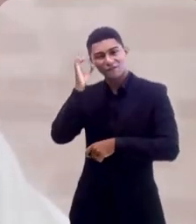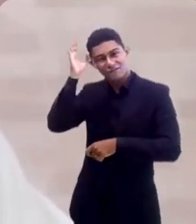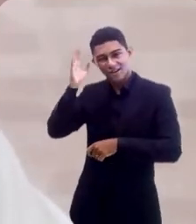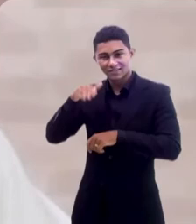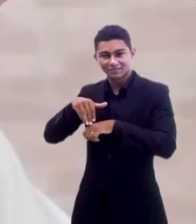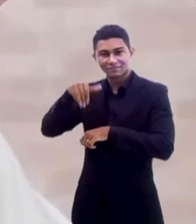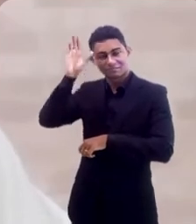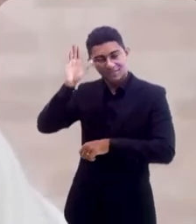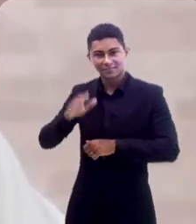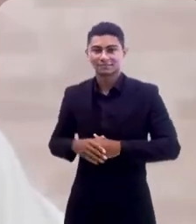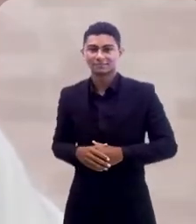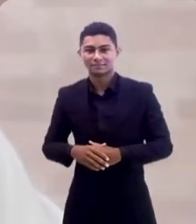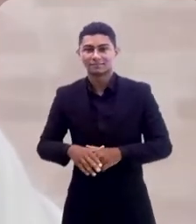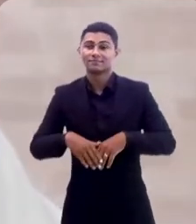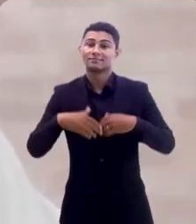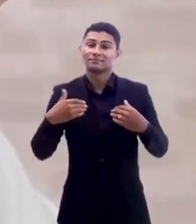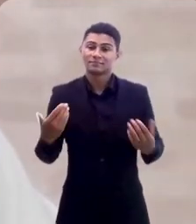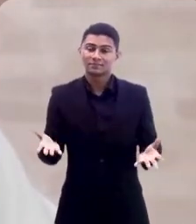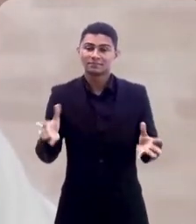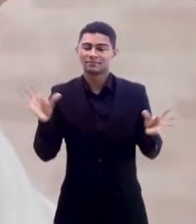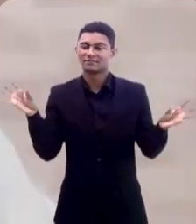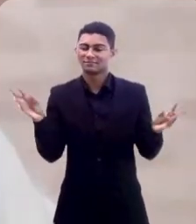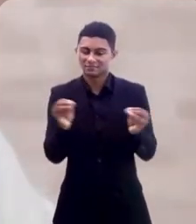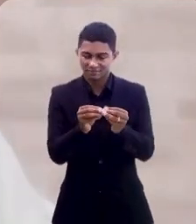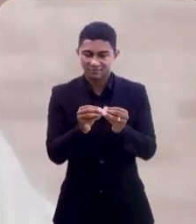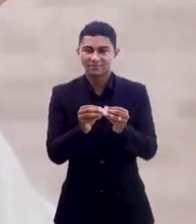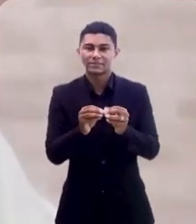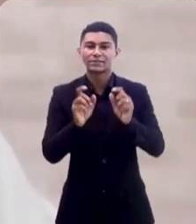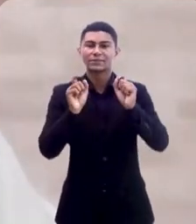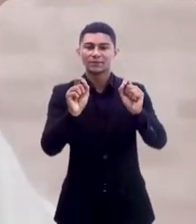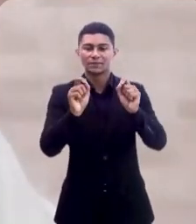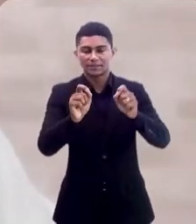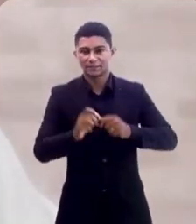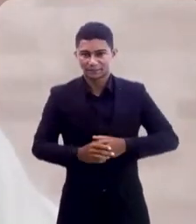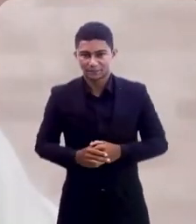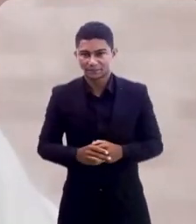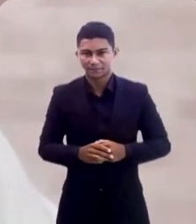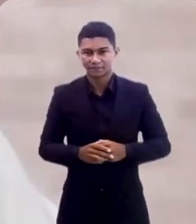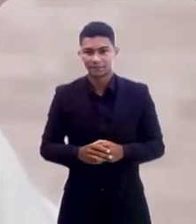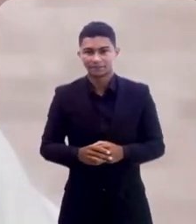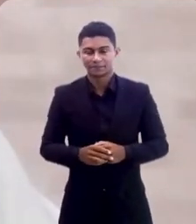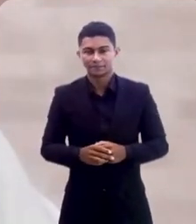interior. Eu tenho, finalmente, para esse bloco, gente,